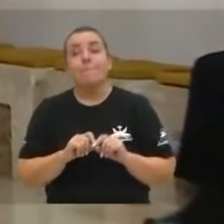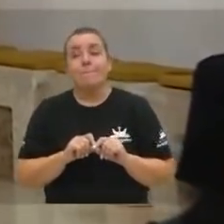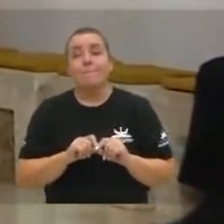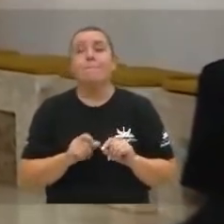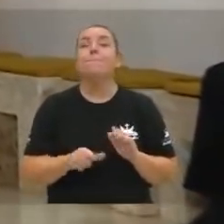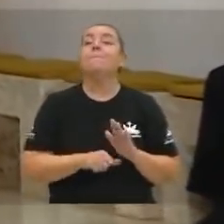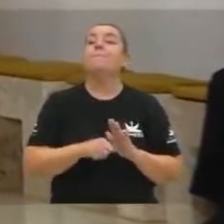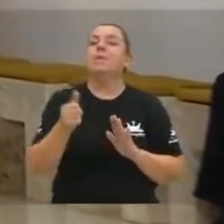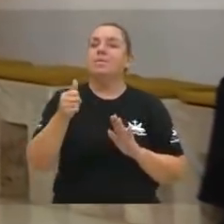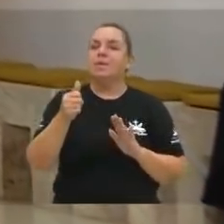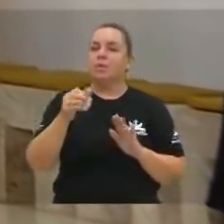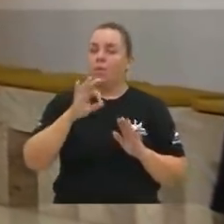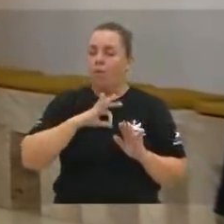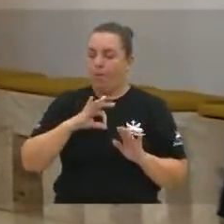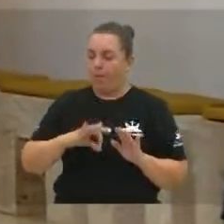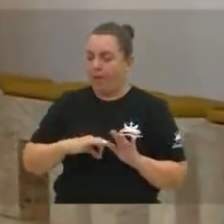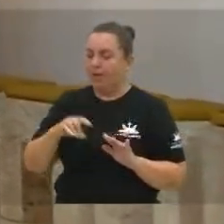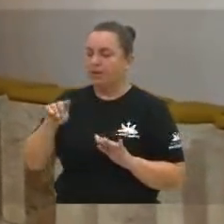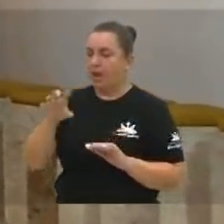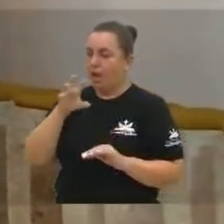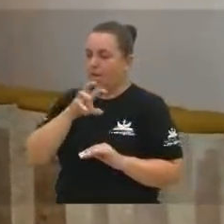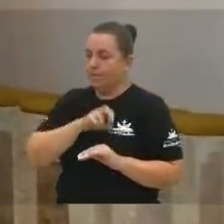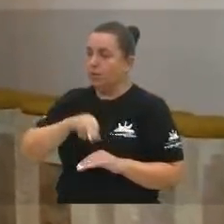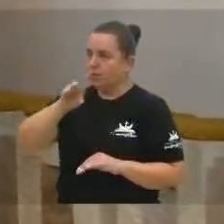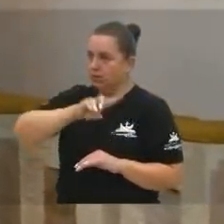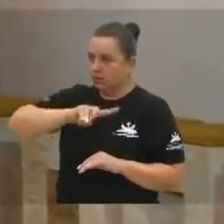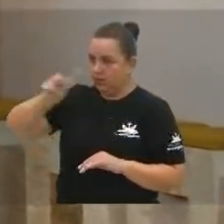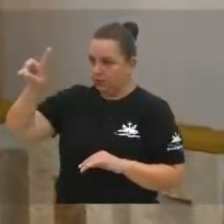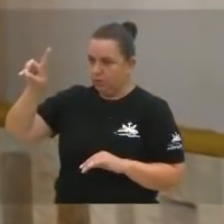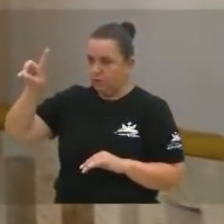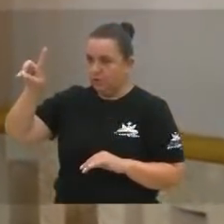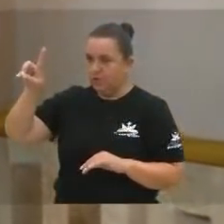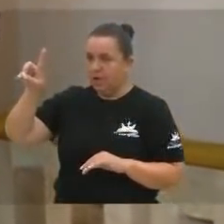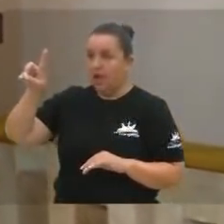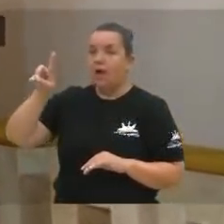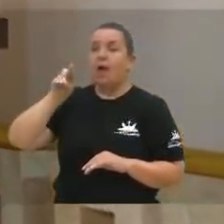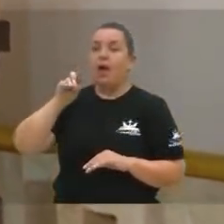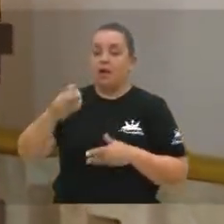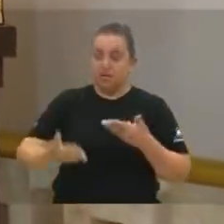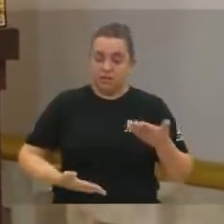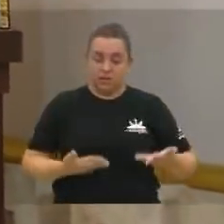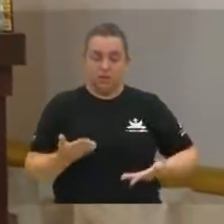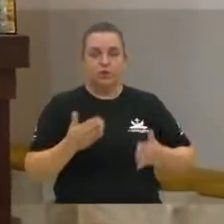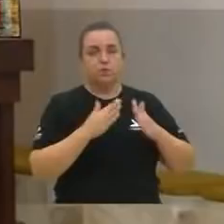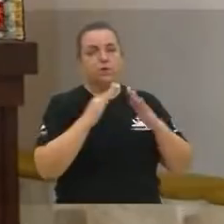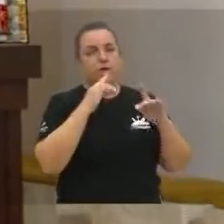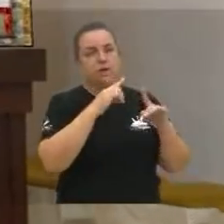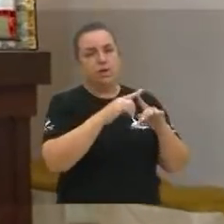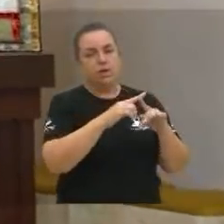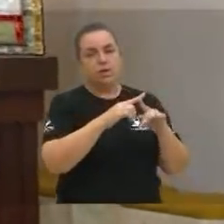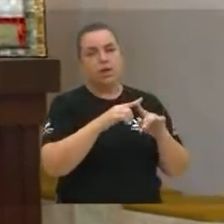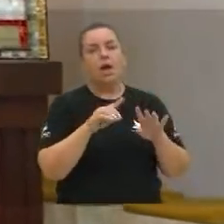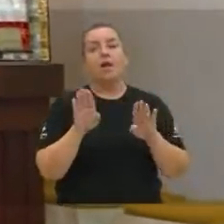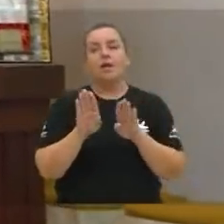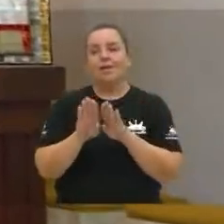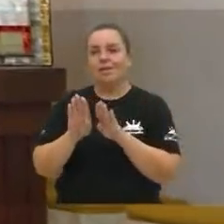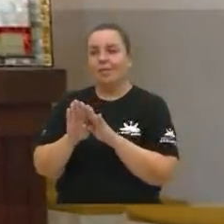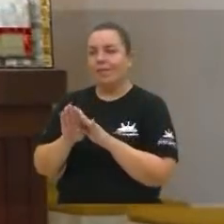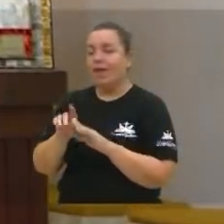é um padre é Padre pelo amor a Deus a serviço da igreja